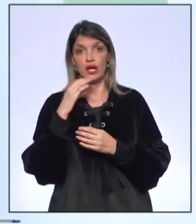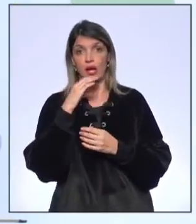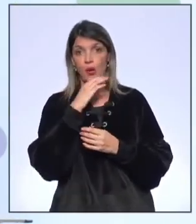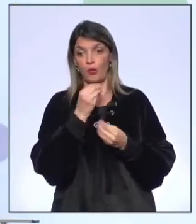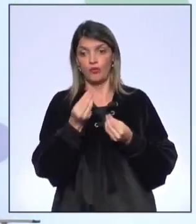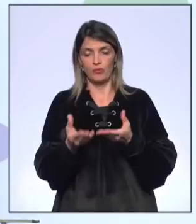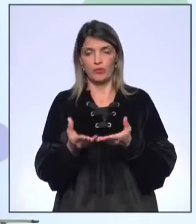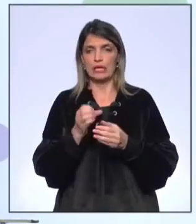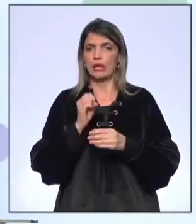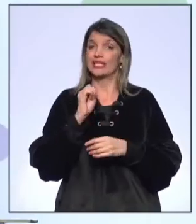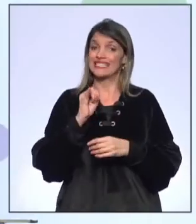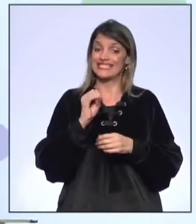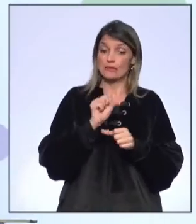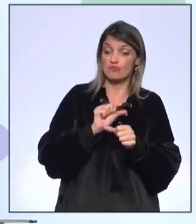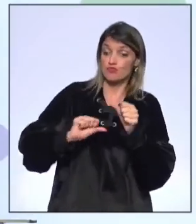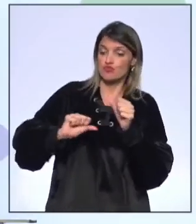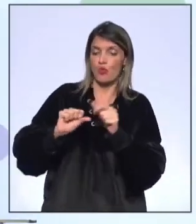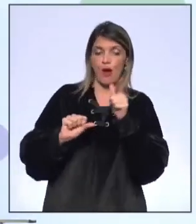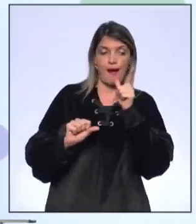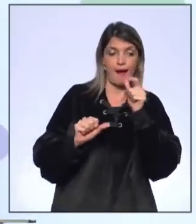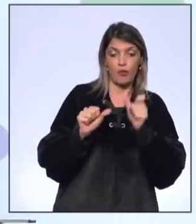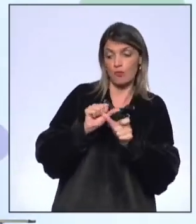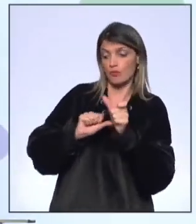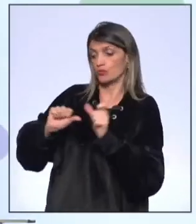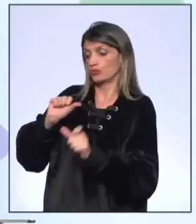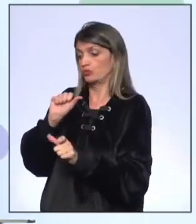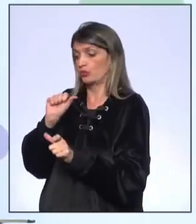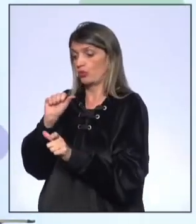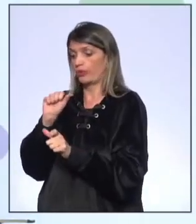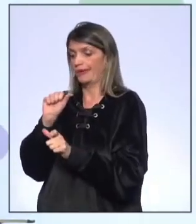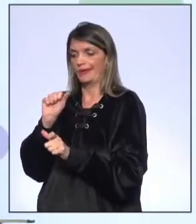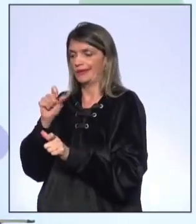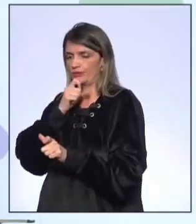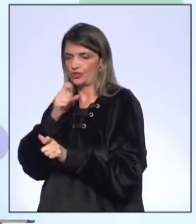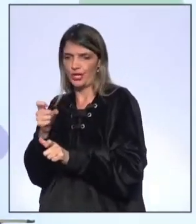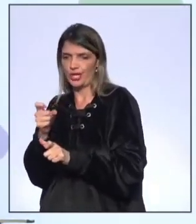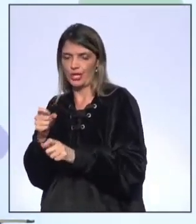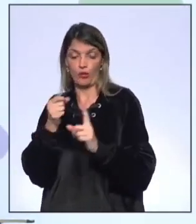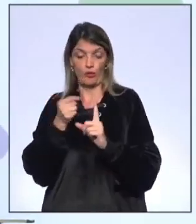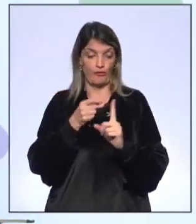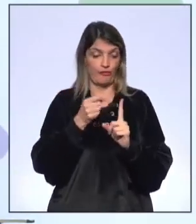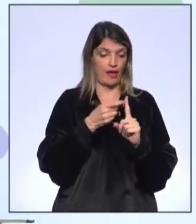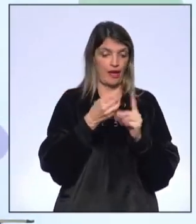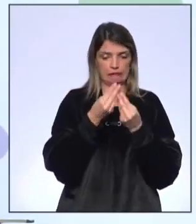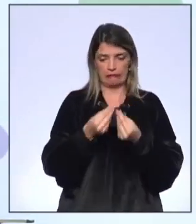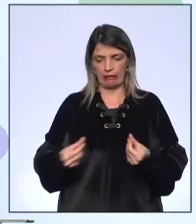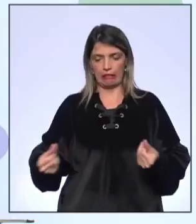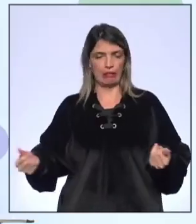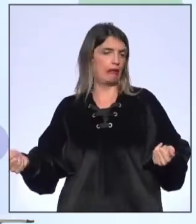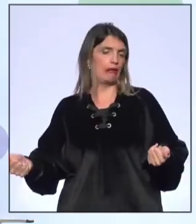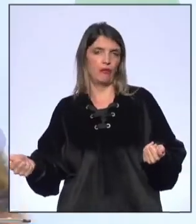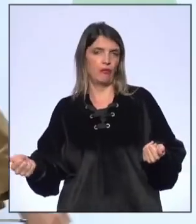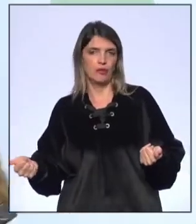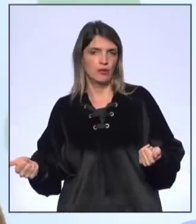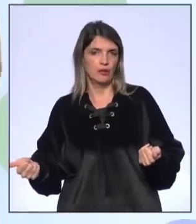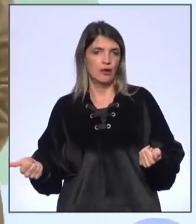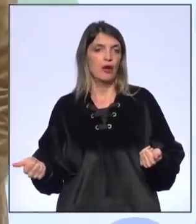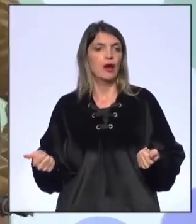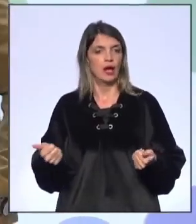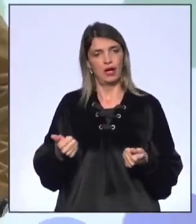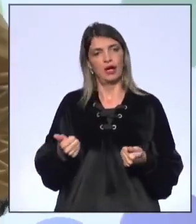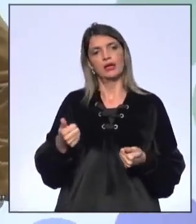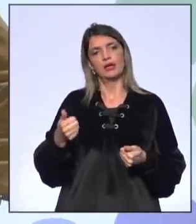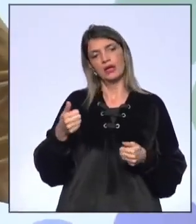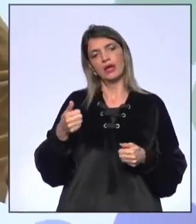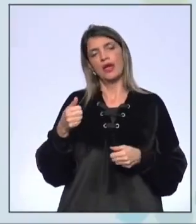Agora, se virou gelo, não virou água, ou o ferro derreteu, ou o sistema mudou de estado físico, aí você vai usar a equação do que mole.